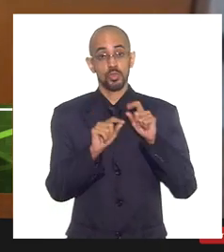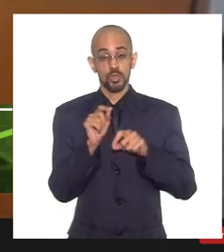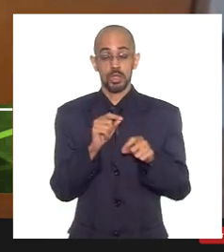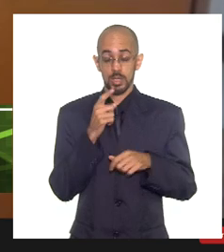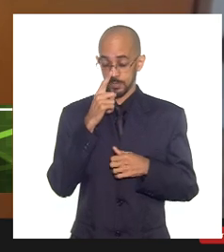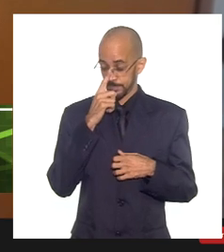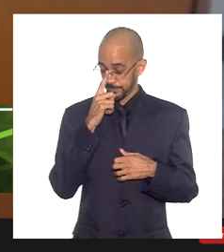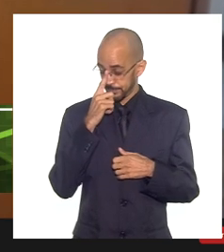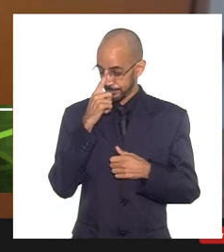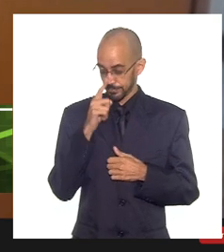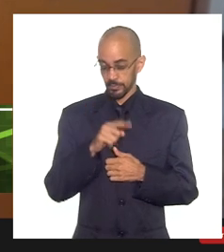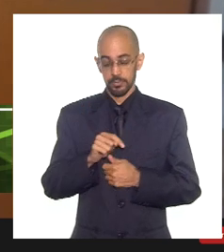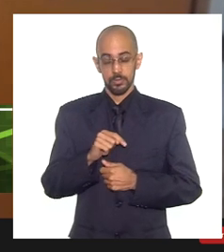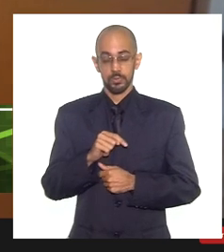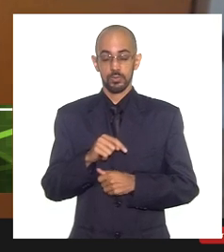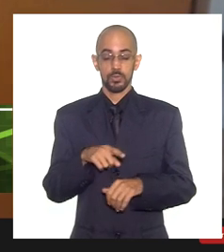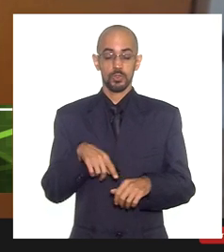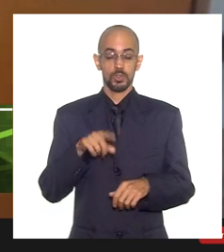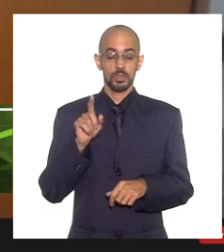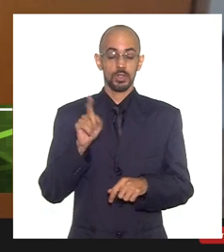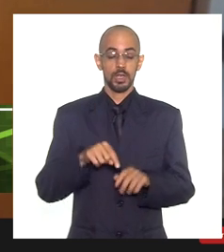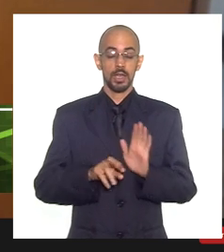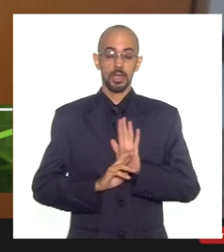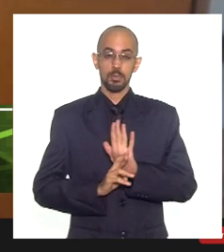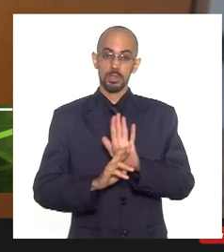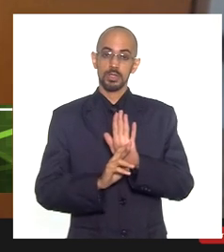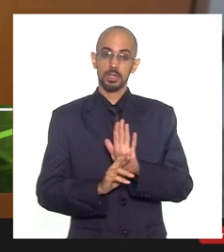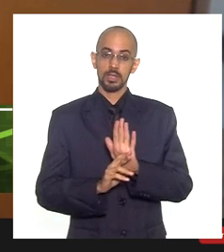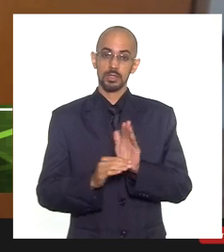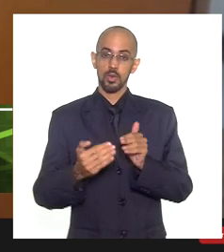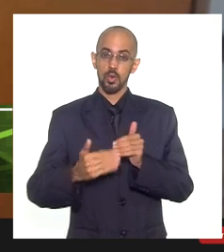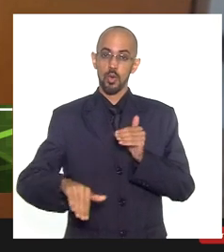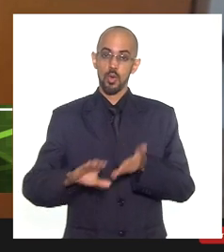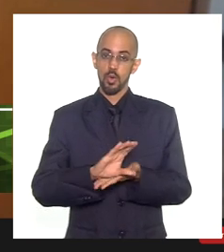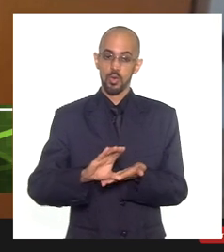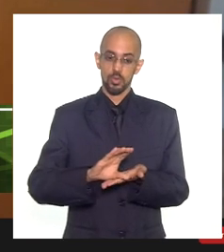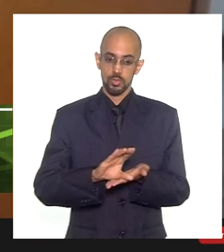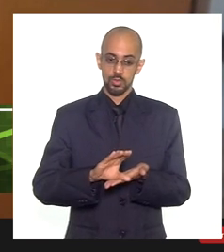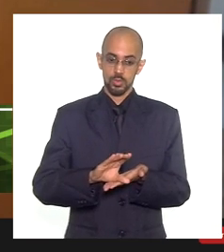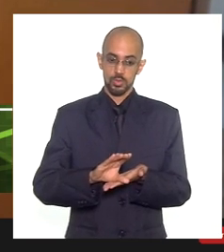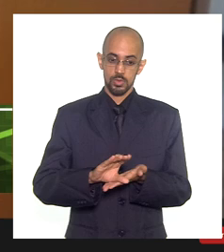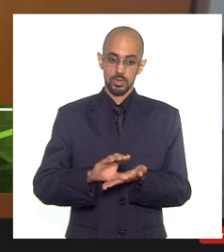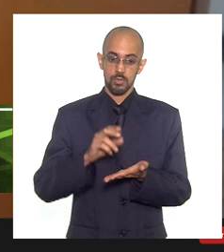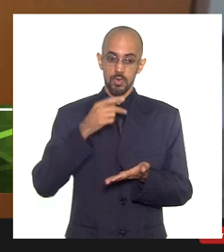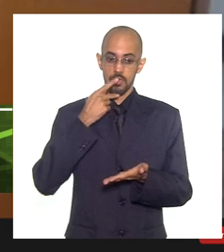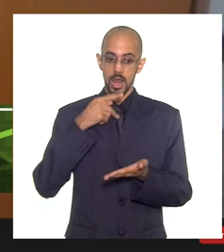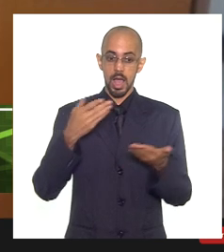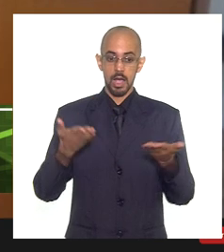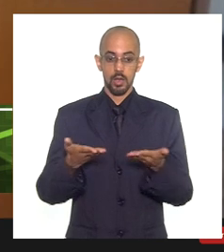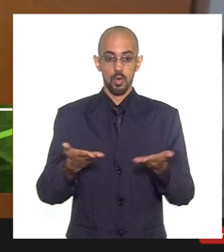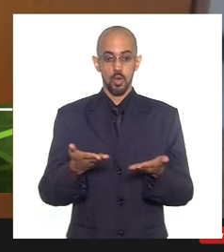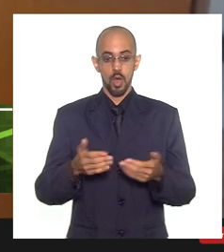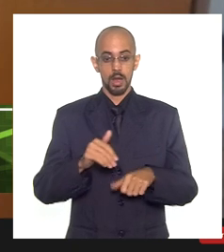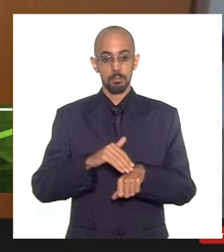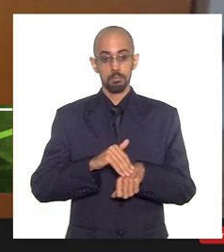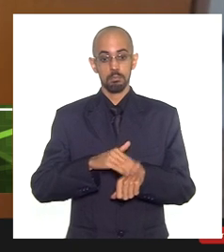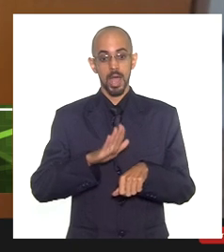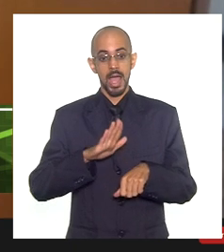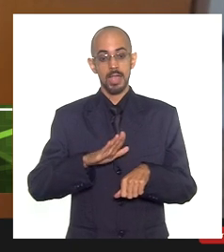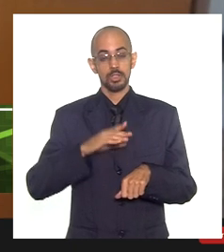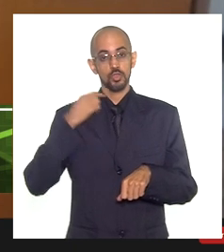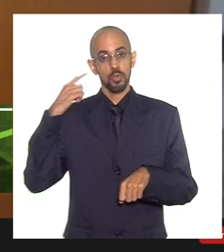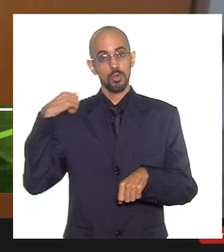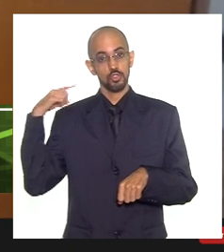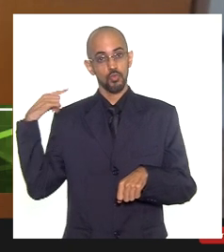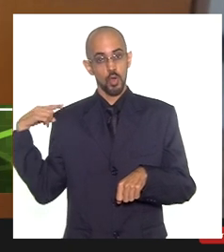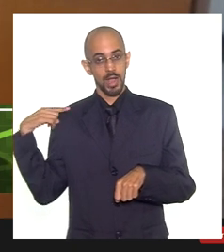da representação de constitucionalidade e agora vou falar um pouquinho menos como reitor e mais como advogado